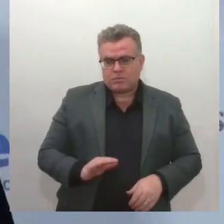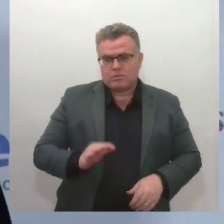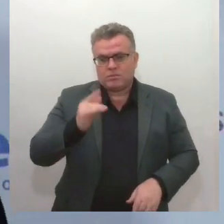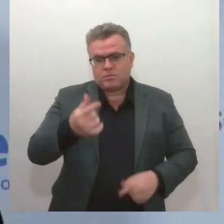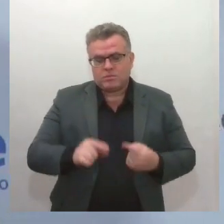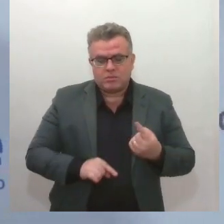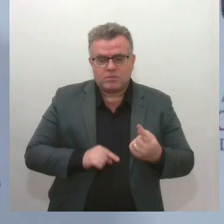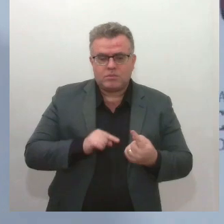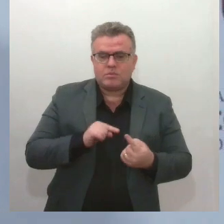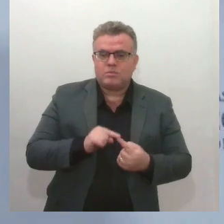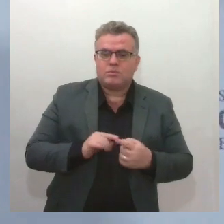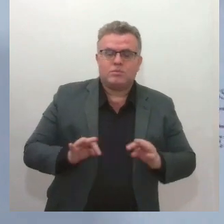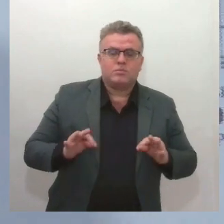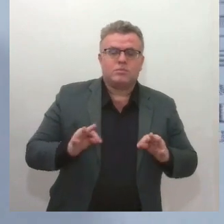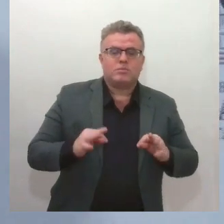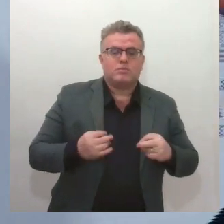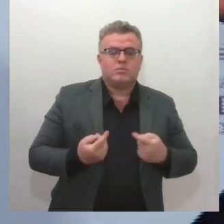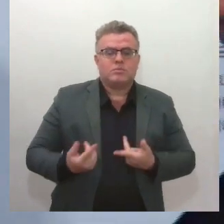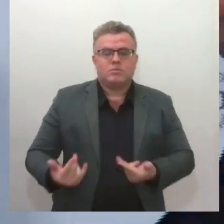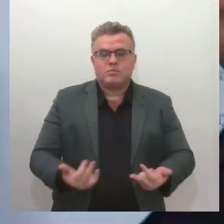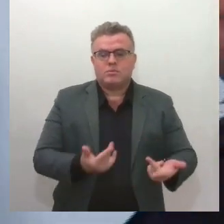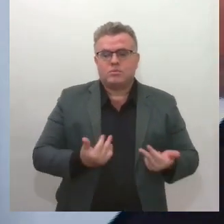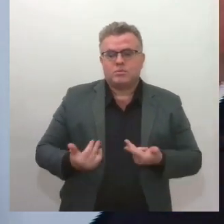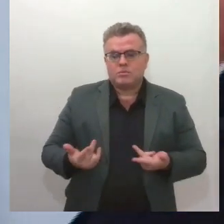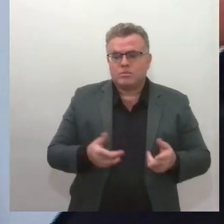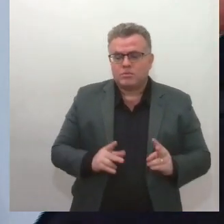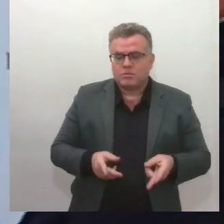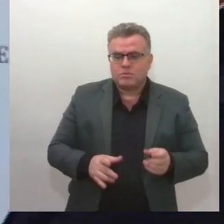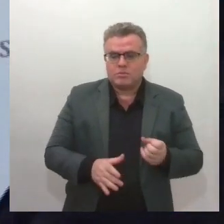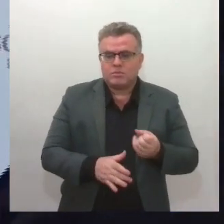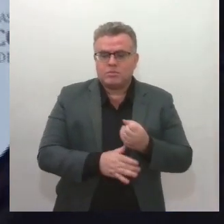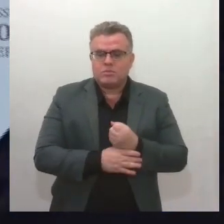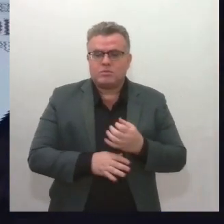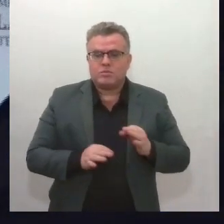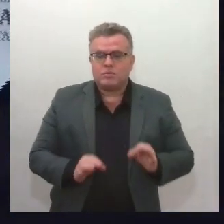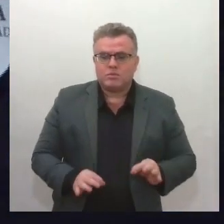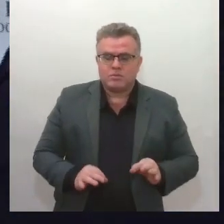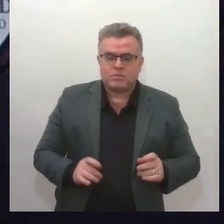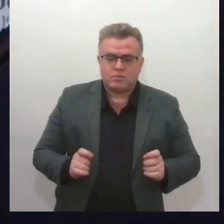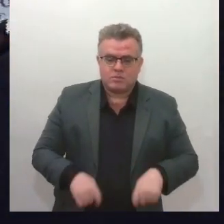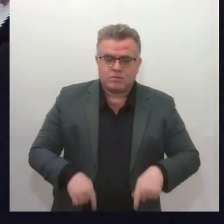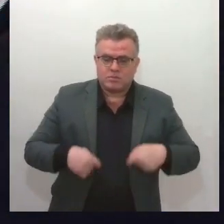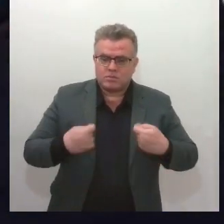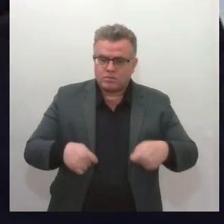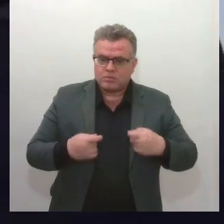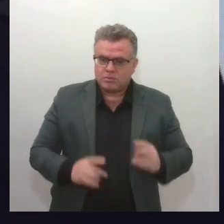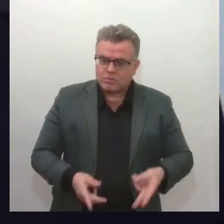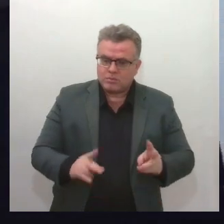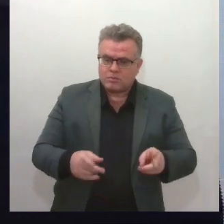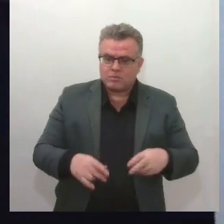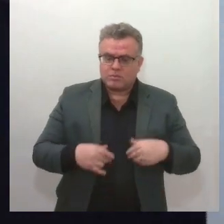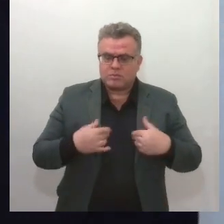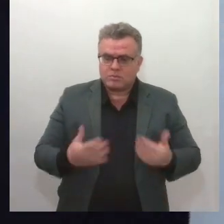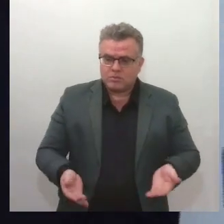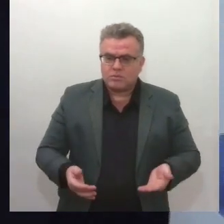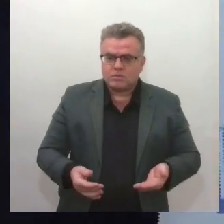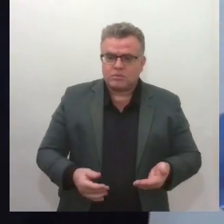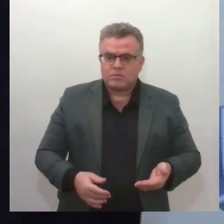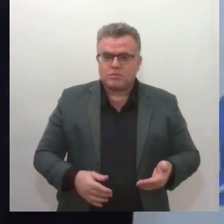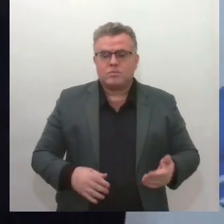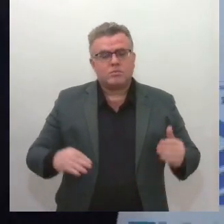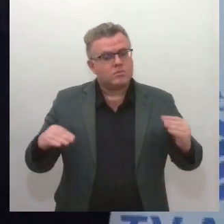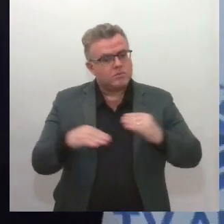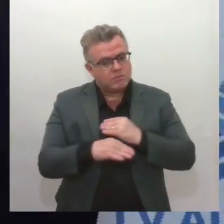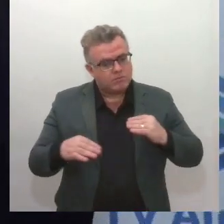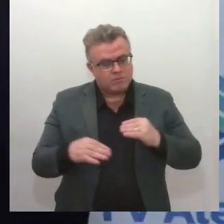que é justamente trazer a segurança jurídica necessária para que eles possam trabalhar, rodar, sustentar suas famílias e, dessa maneira,